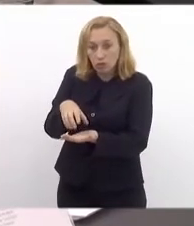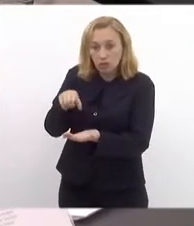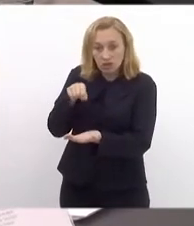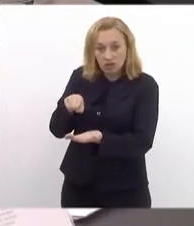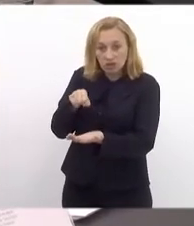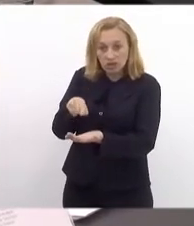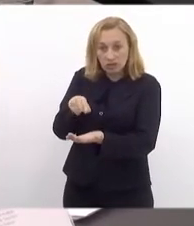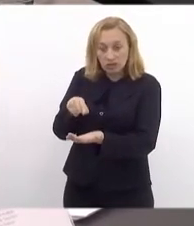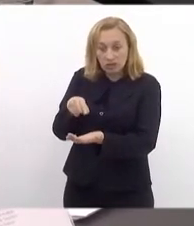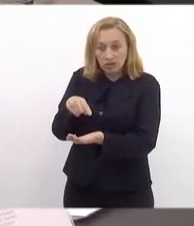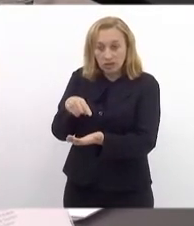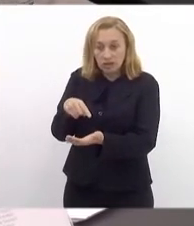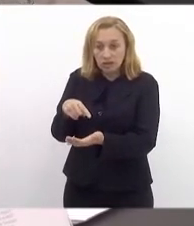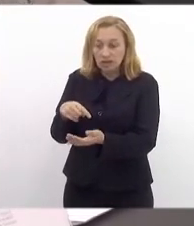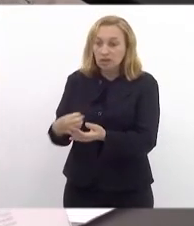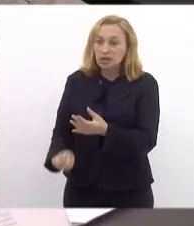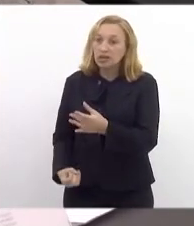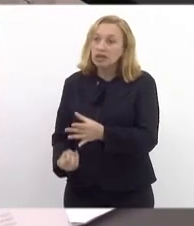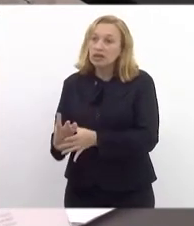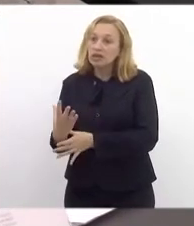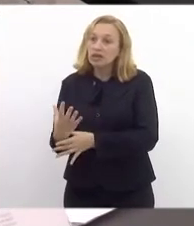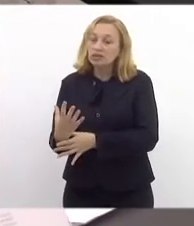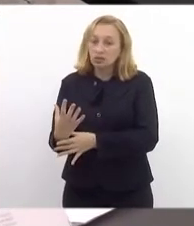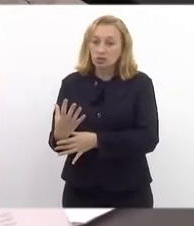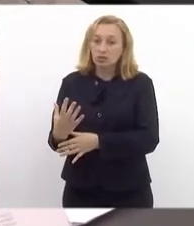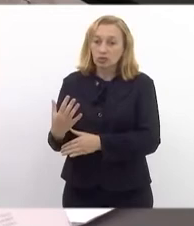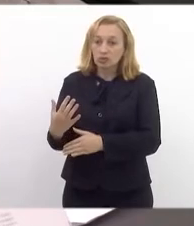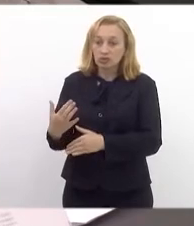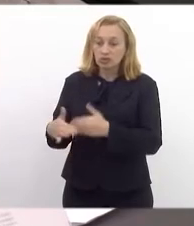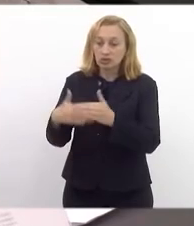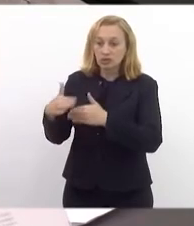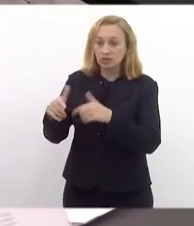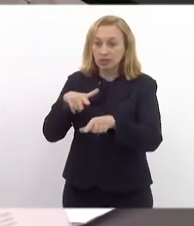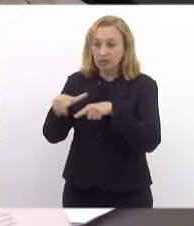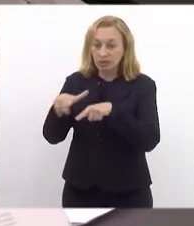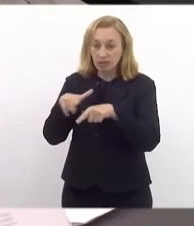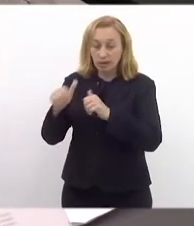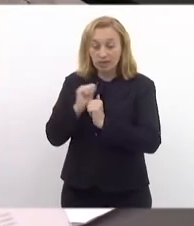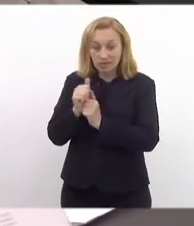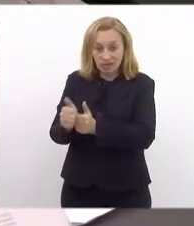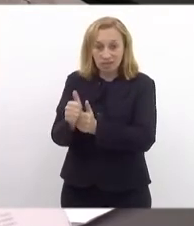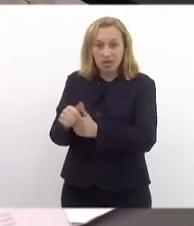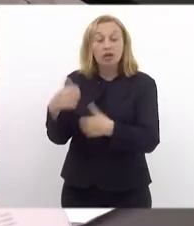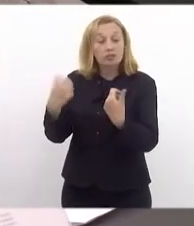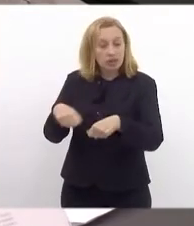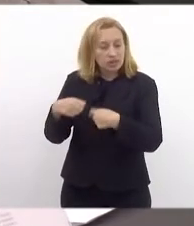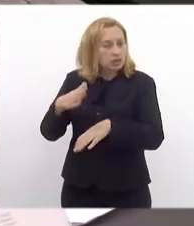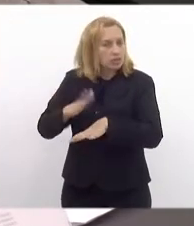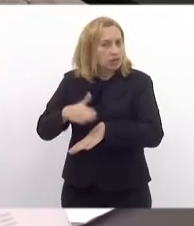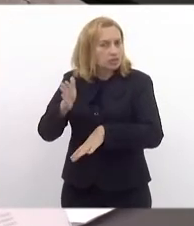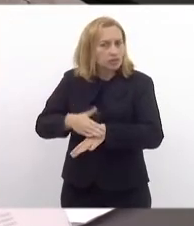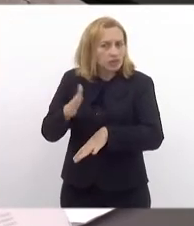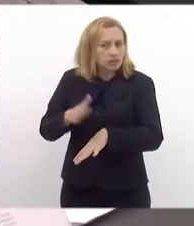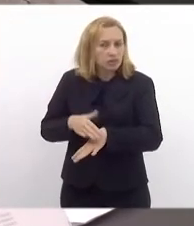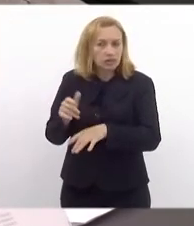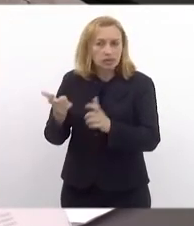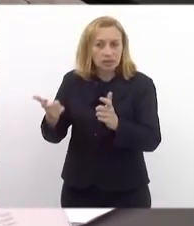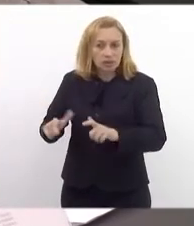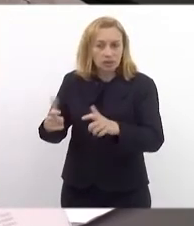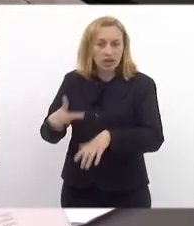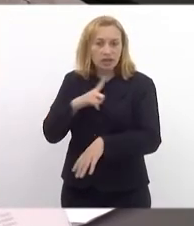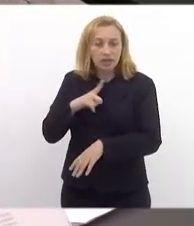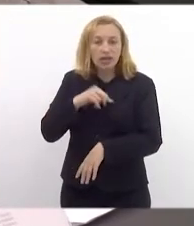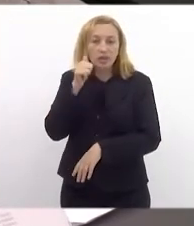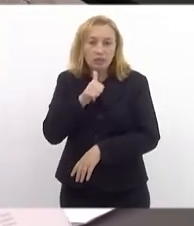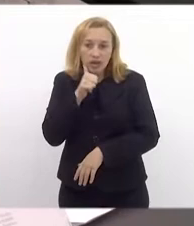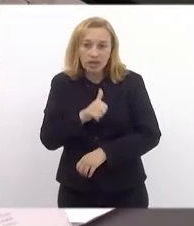altamente gerador de renda e trabalho e sobretudo por um segmento que precisa cada vez mais ter espaço que são